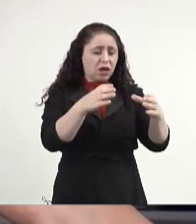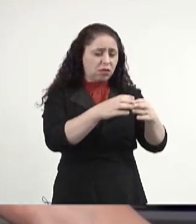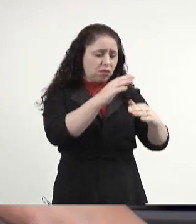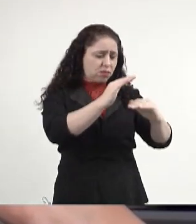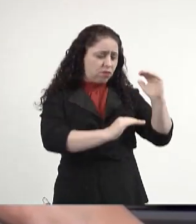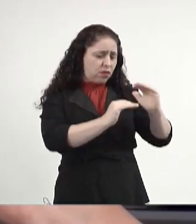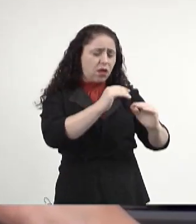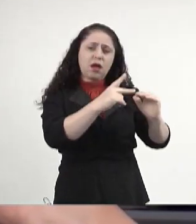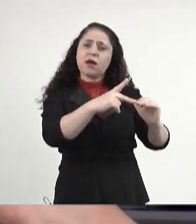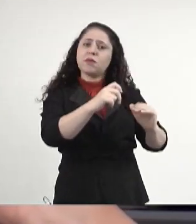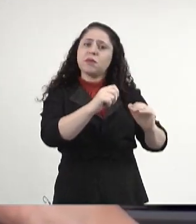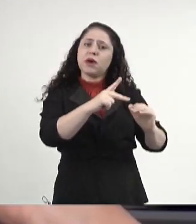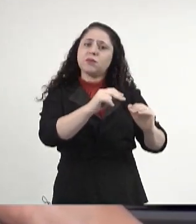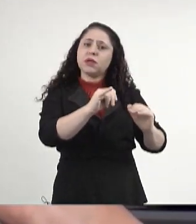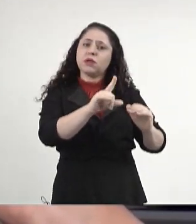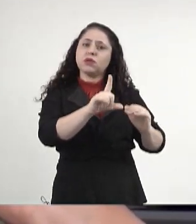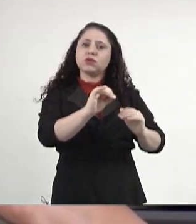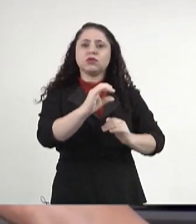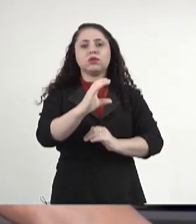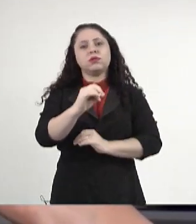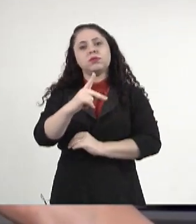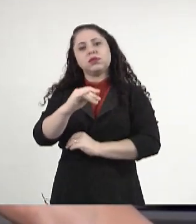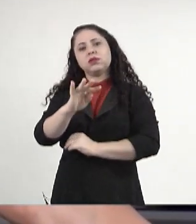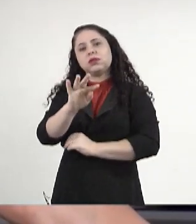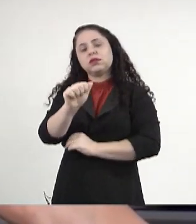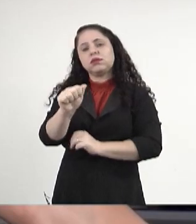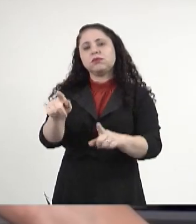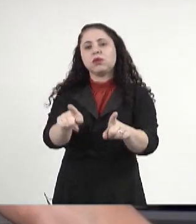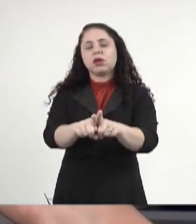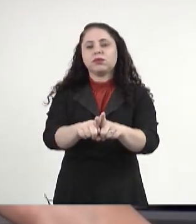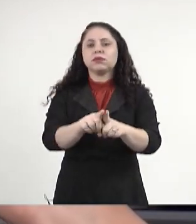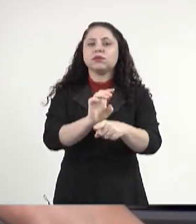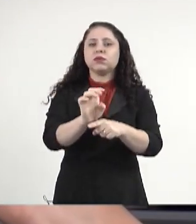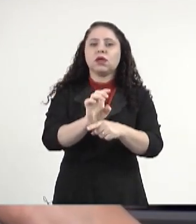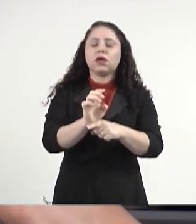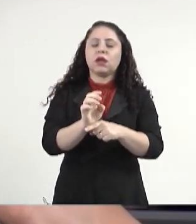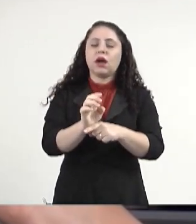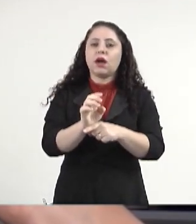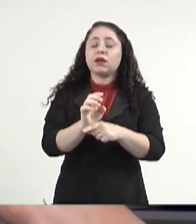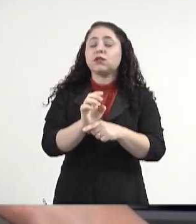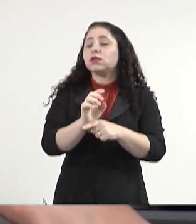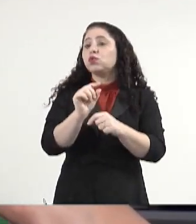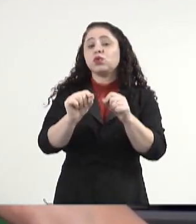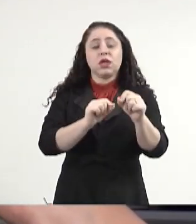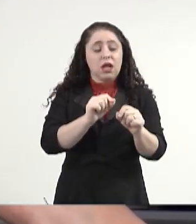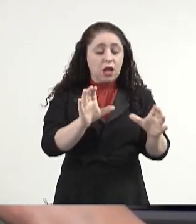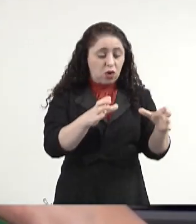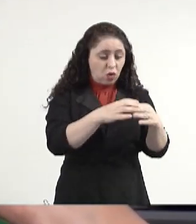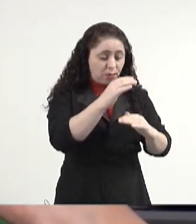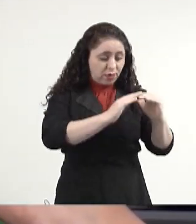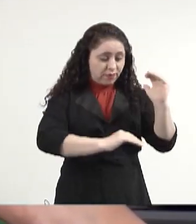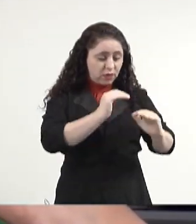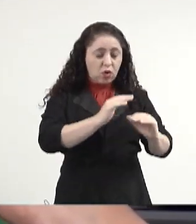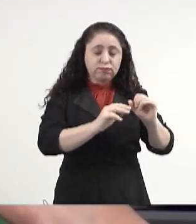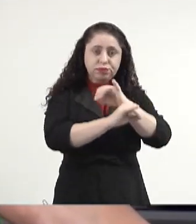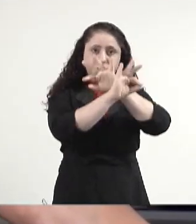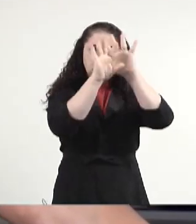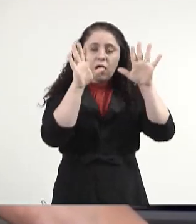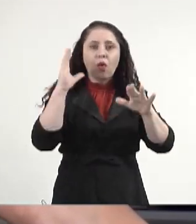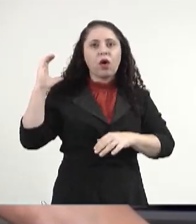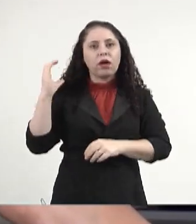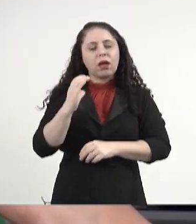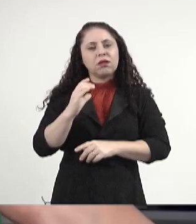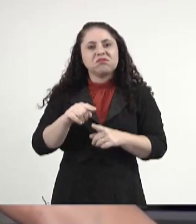carreira, né, dos papiloscopistas do nosso Estado. Uma carreira de extrema importância que ajuda a desvendar tantos crimes, né, mas que não